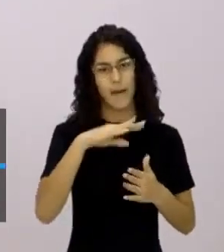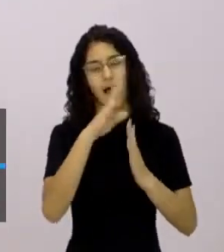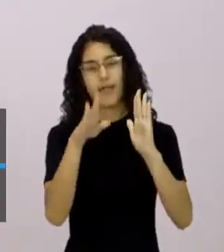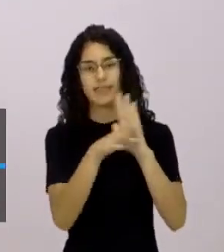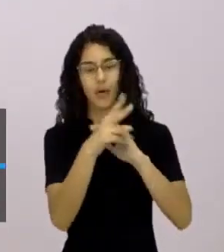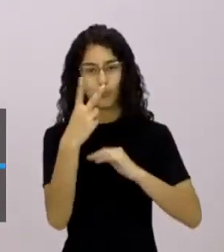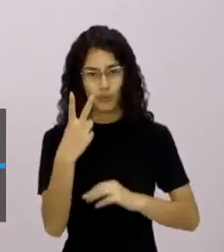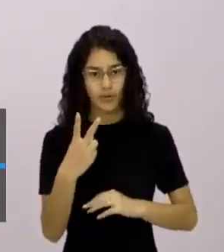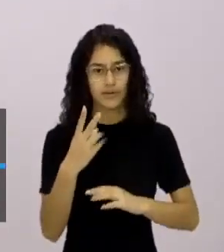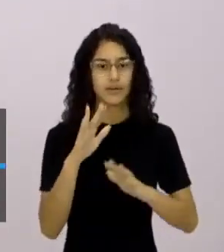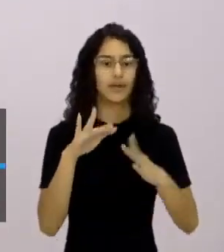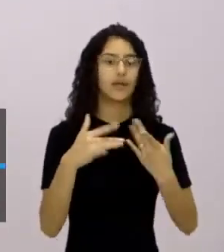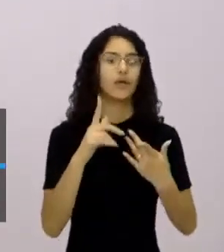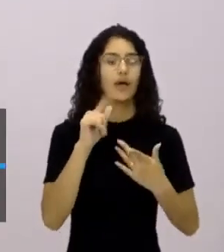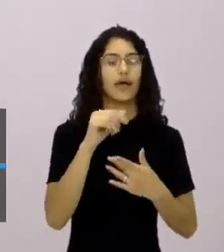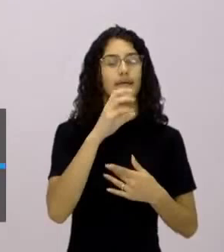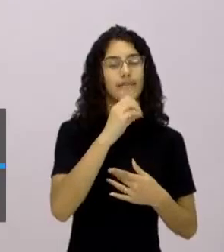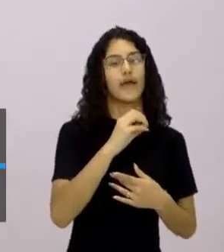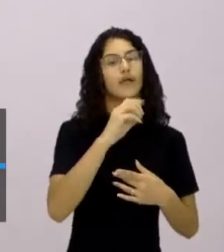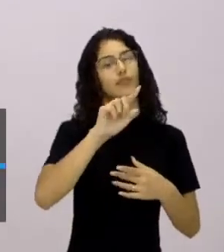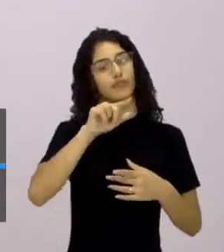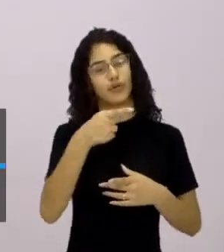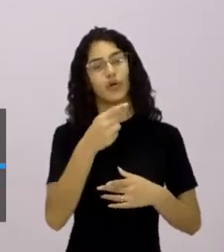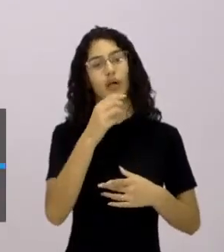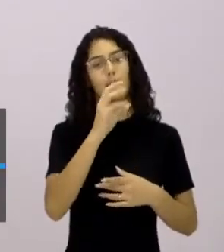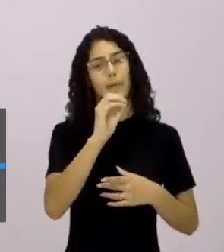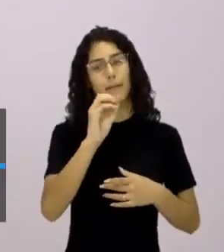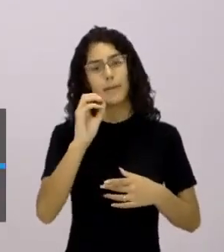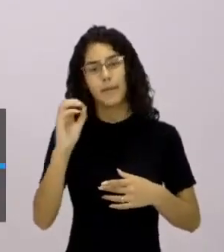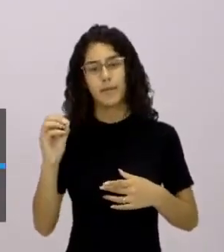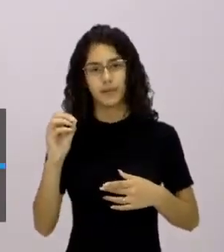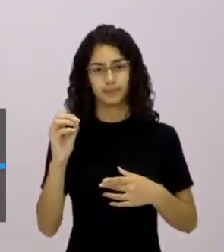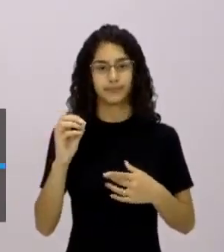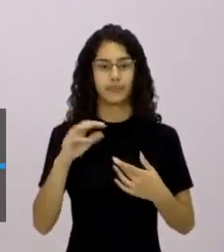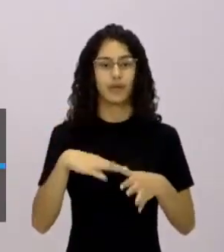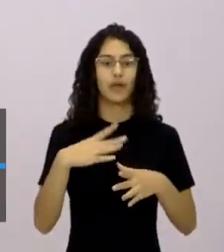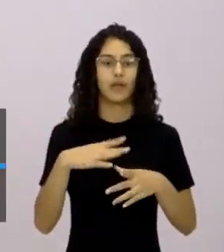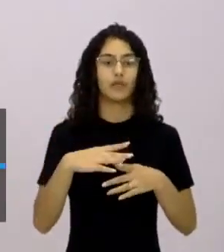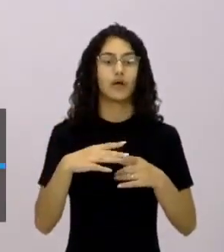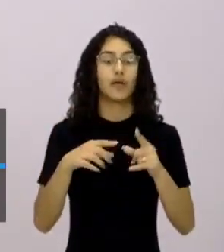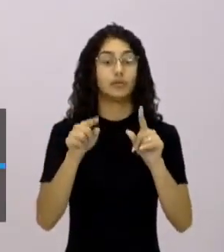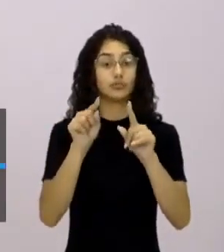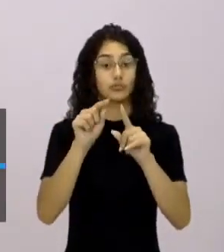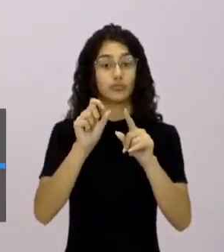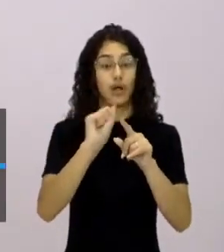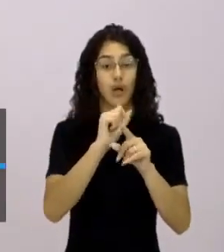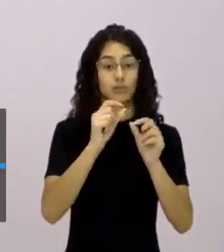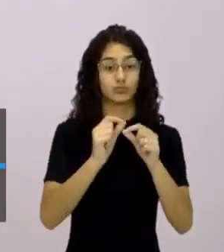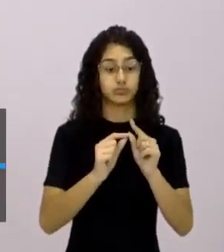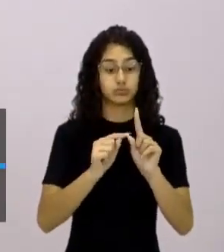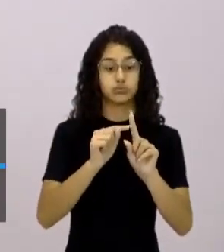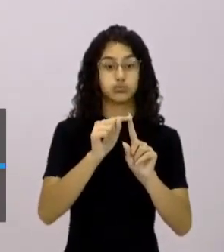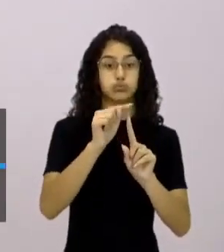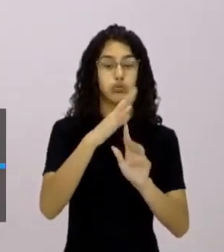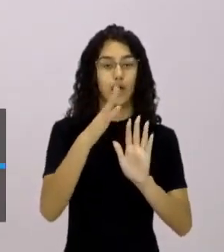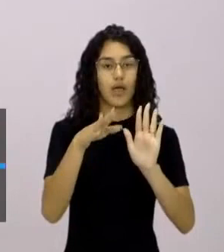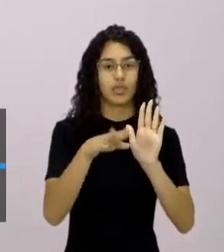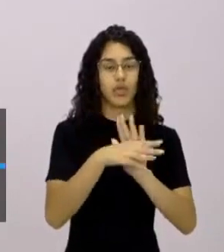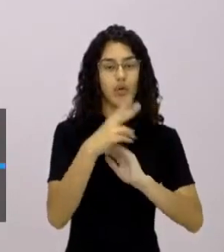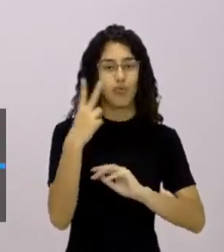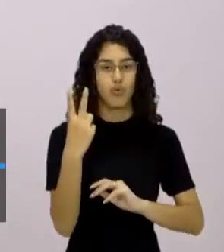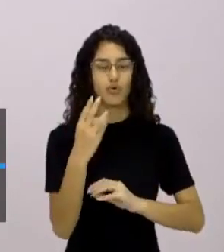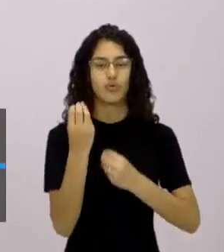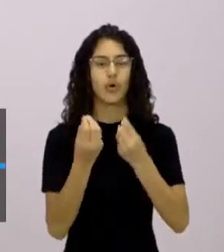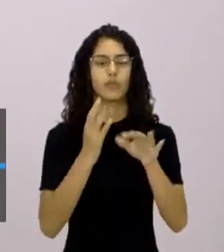2? Então, é um 0, alguma coisa, é um número muito pequeno. Então, você vai aumentar até chegar no 2, né? Como que